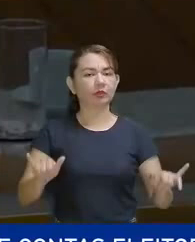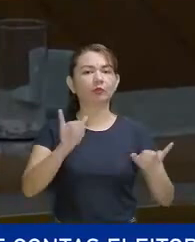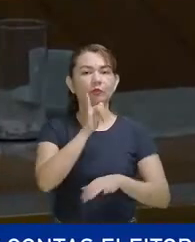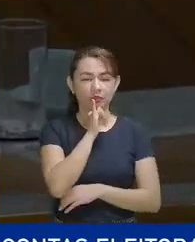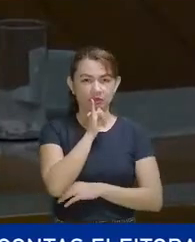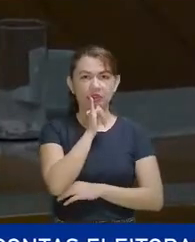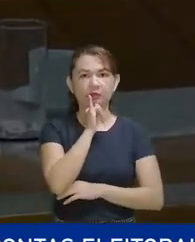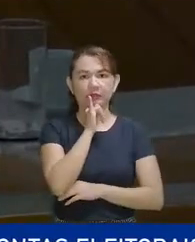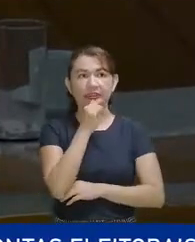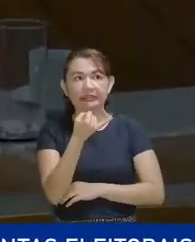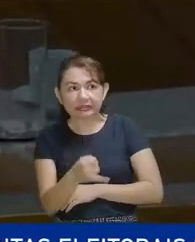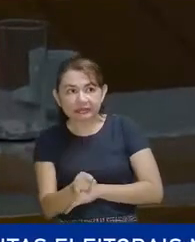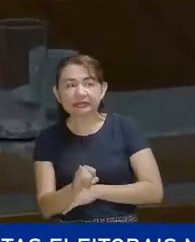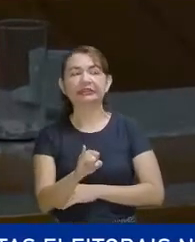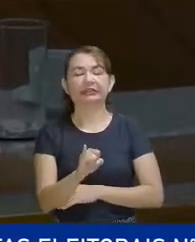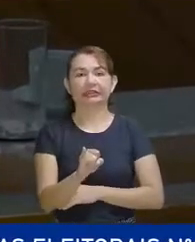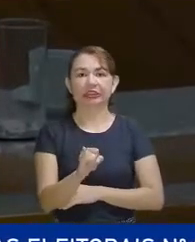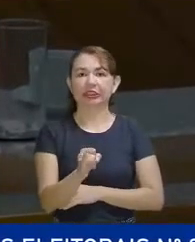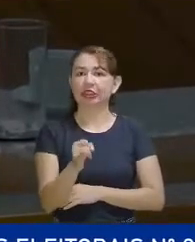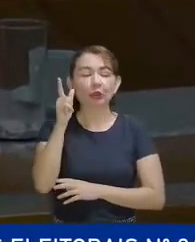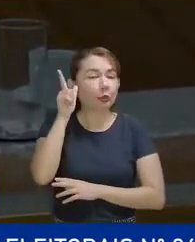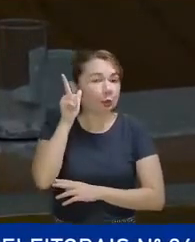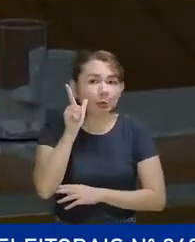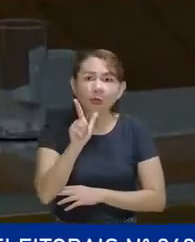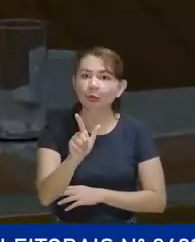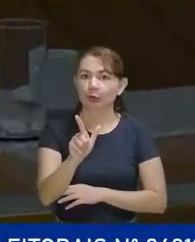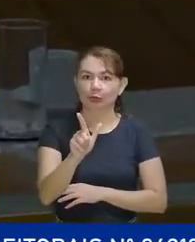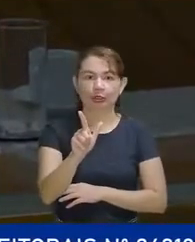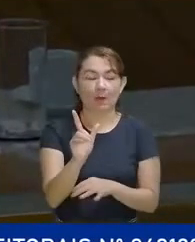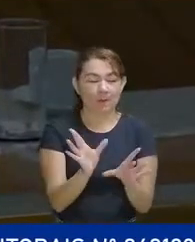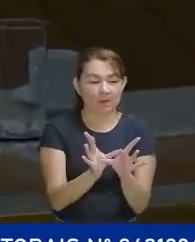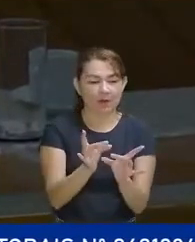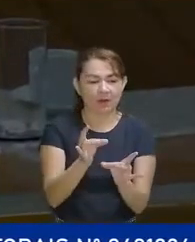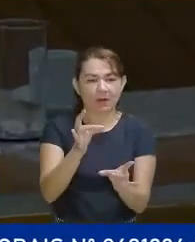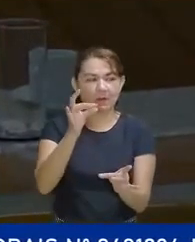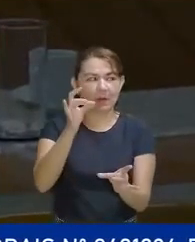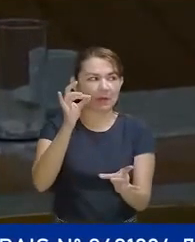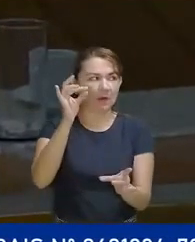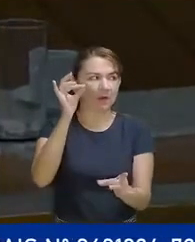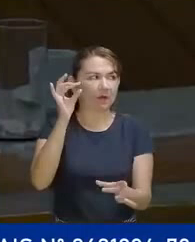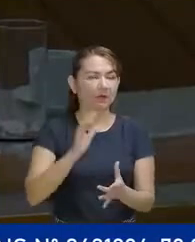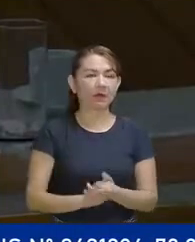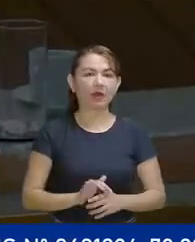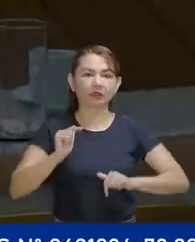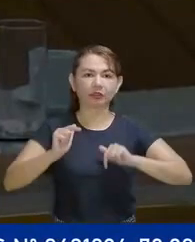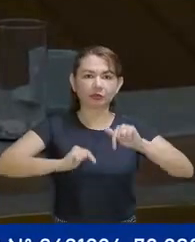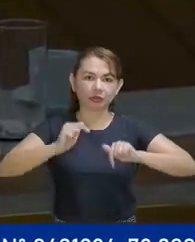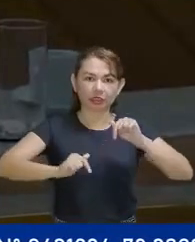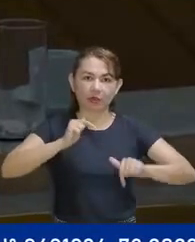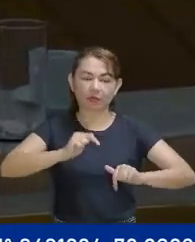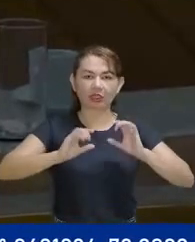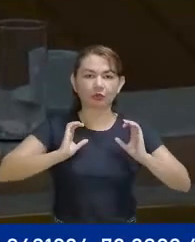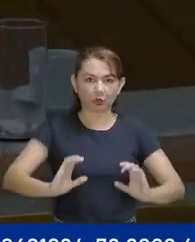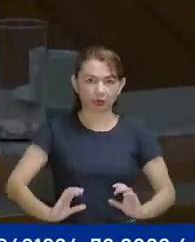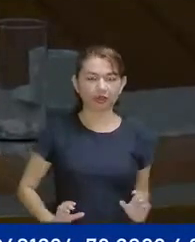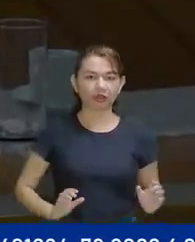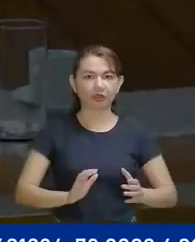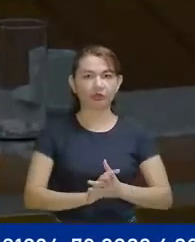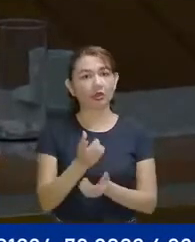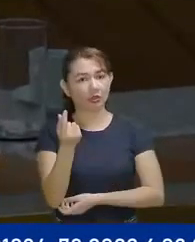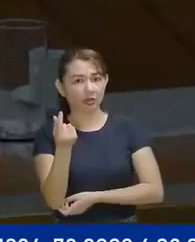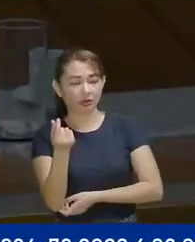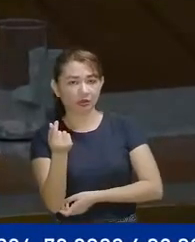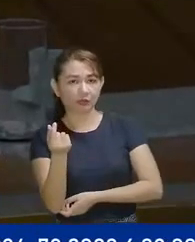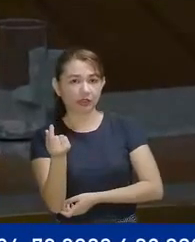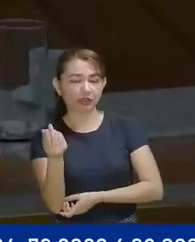quando se não tem a possibilidade de fazer um detalhamento da atividade de um coordenador e o